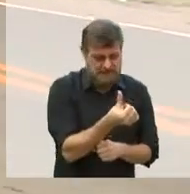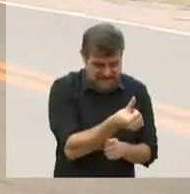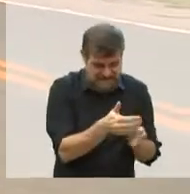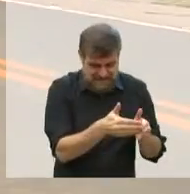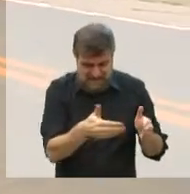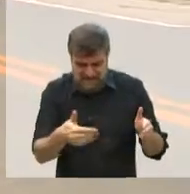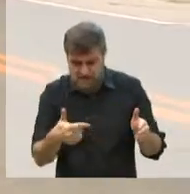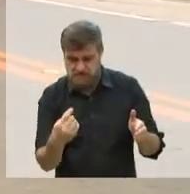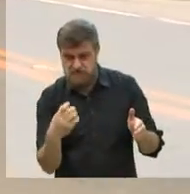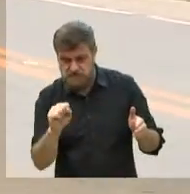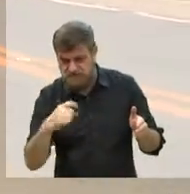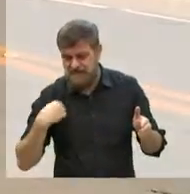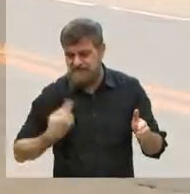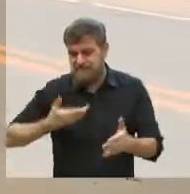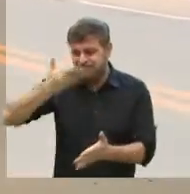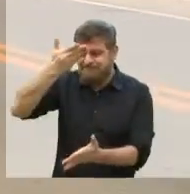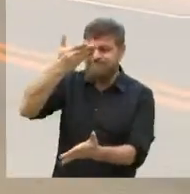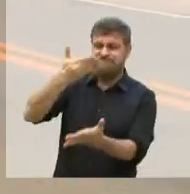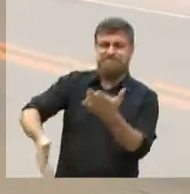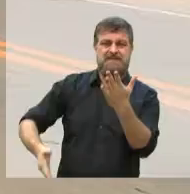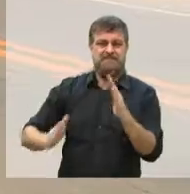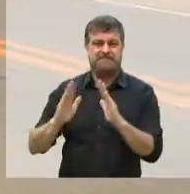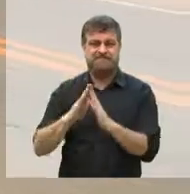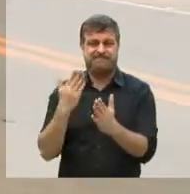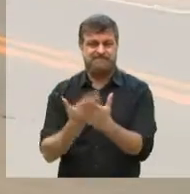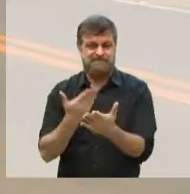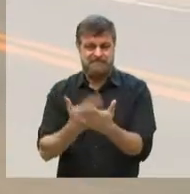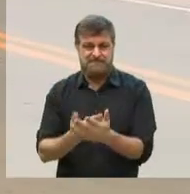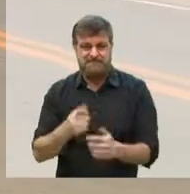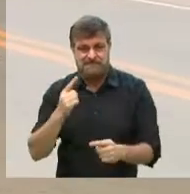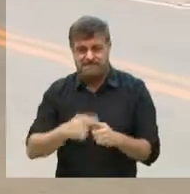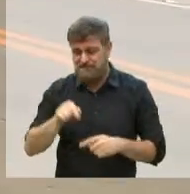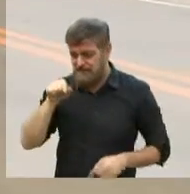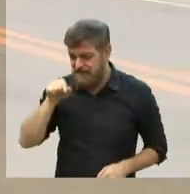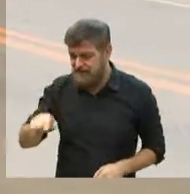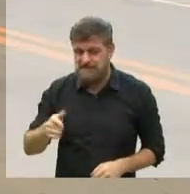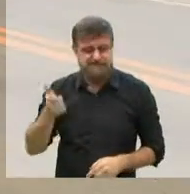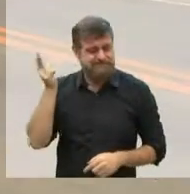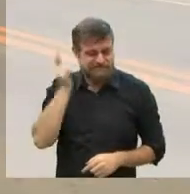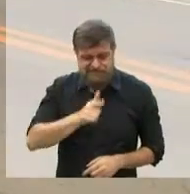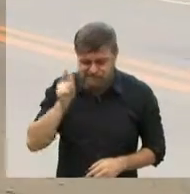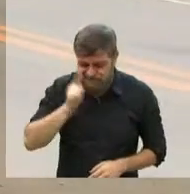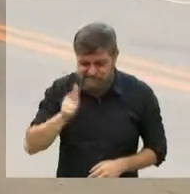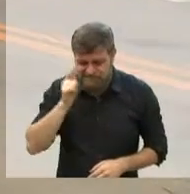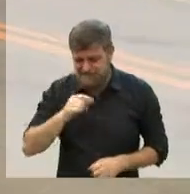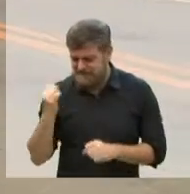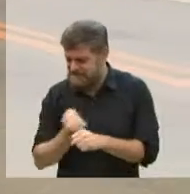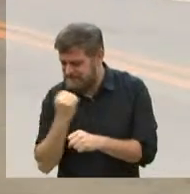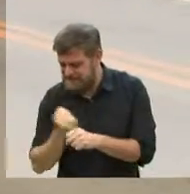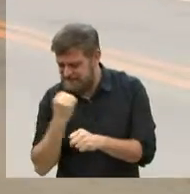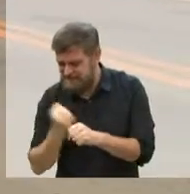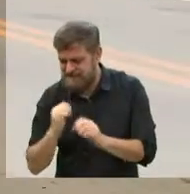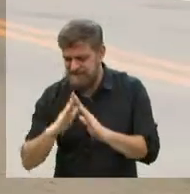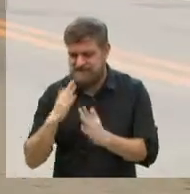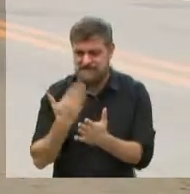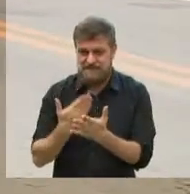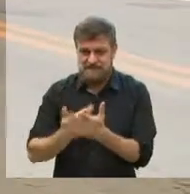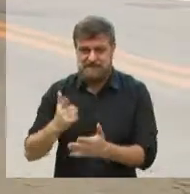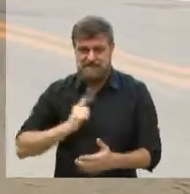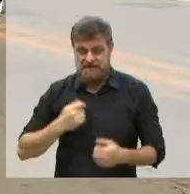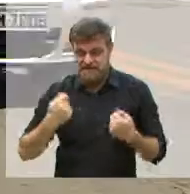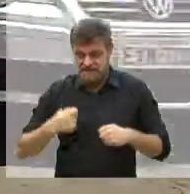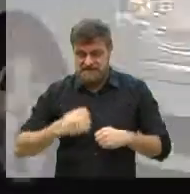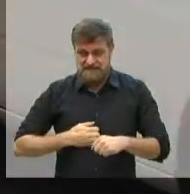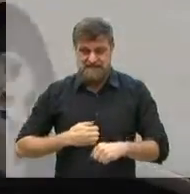e 2018, perdemos muitas escolas porque não conseguíamos fazer as escolas, porque dependíamos do